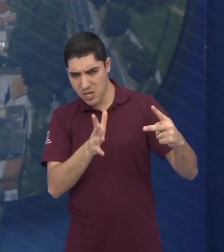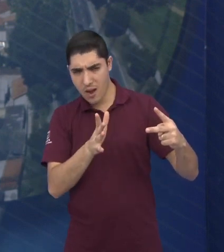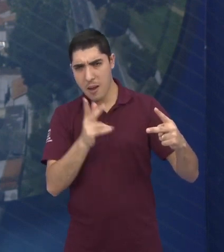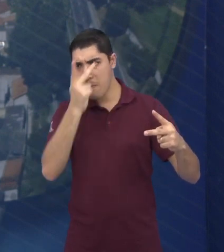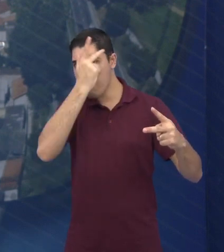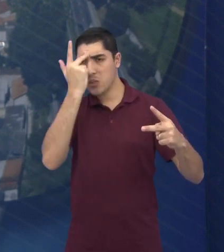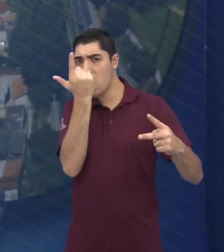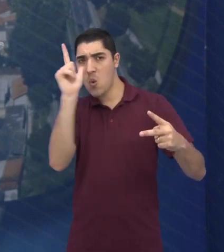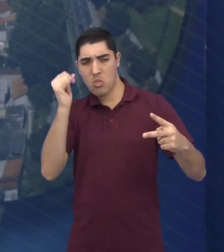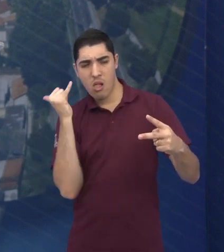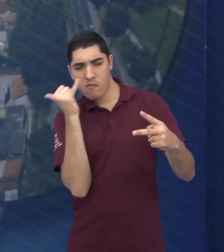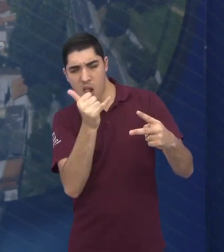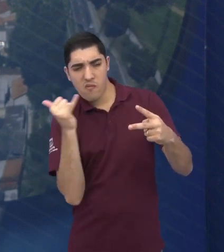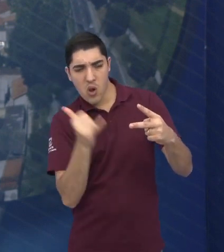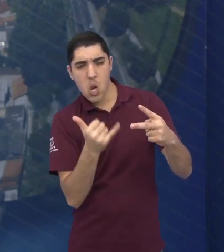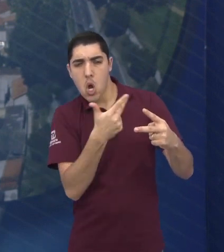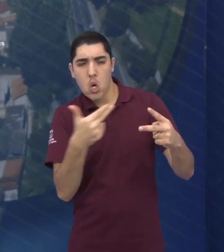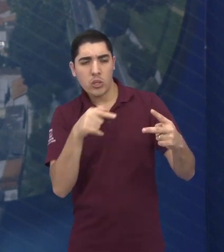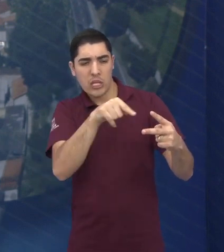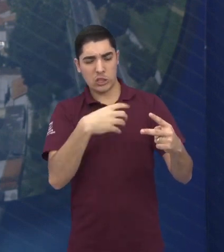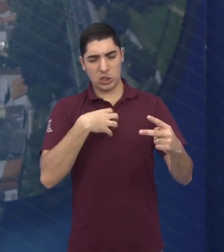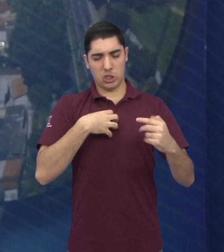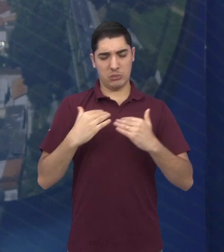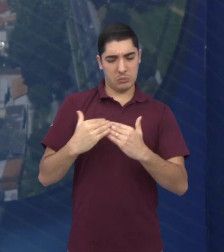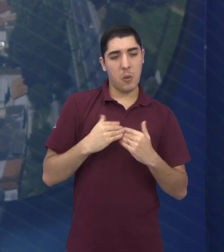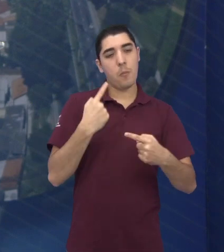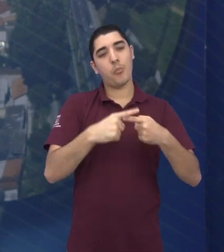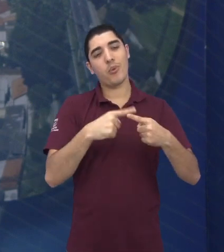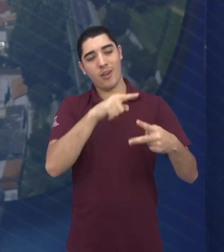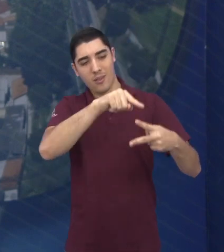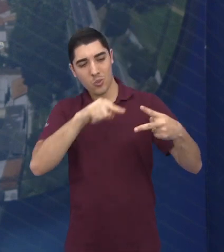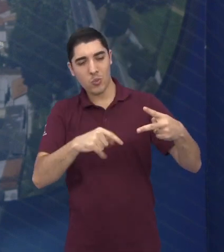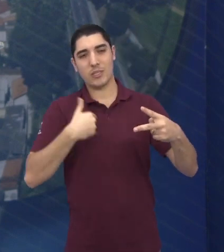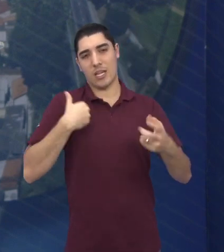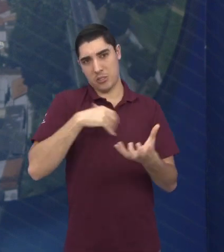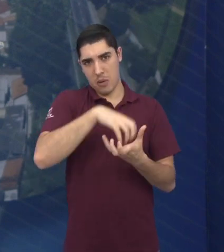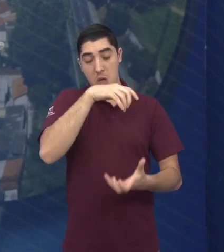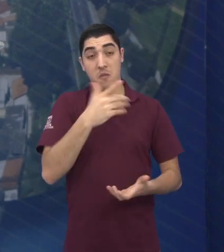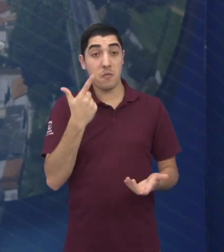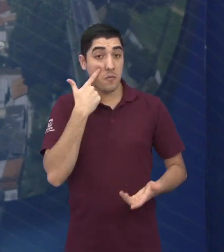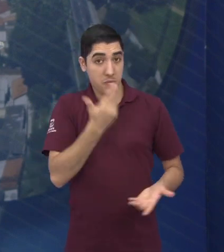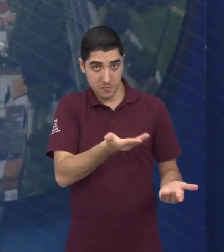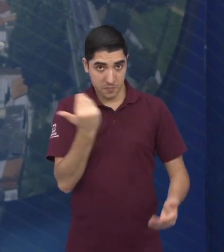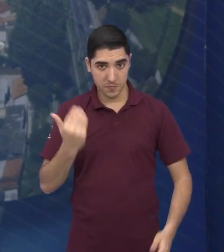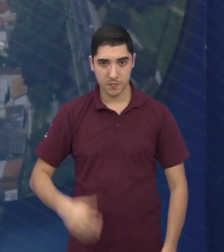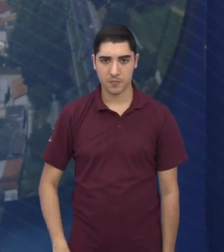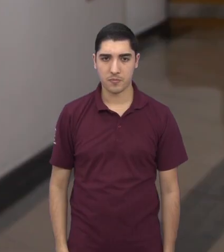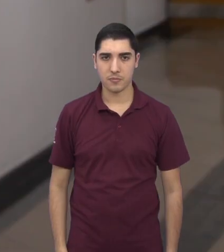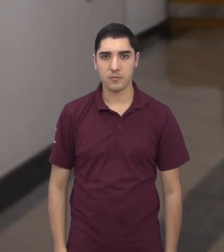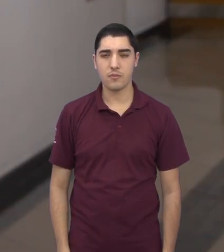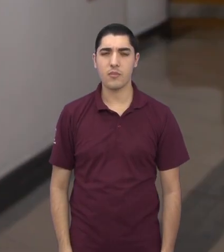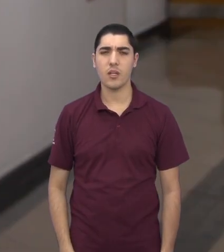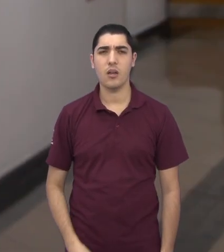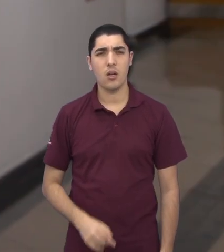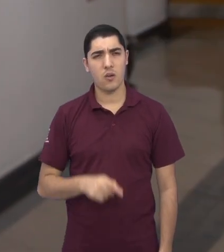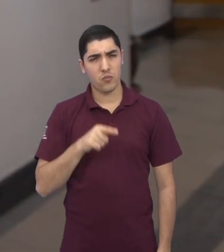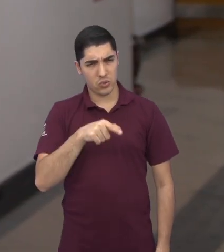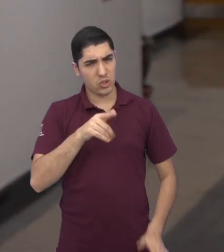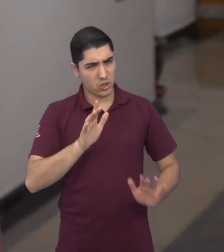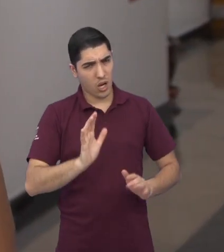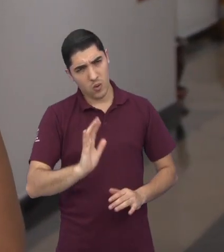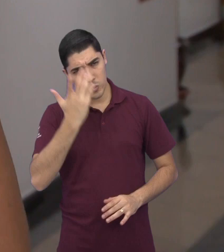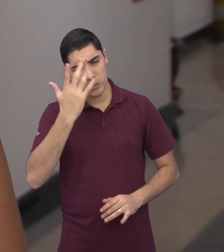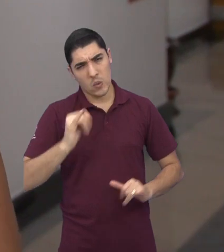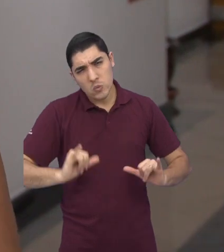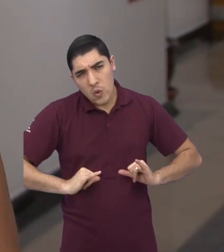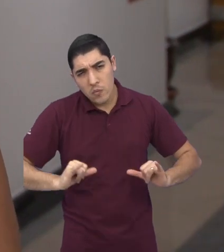frases do tipo diminuindo pelo fato delas serem mais velhas. Vamos conferir o depoimento delas. Você já sofreu algum tipo